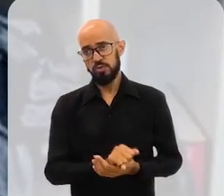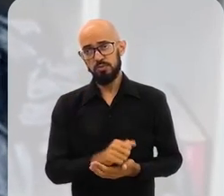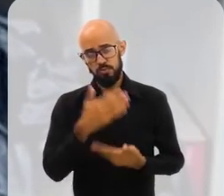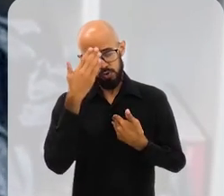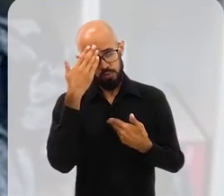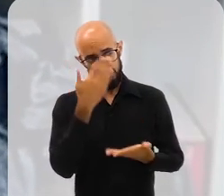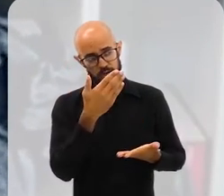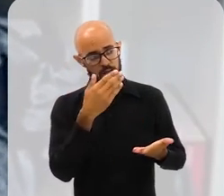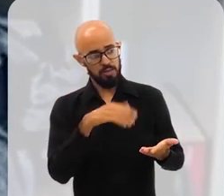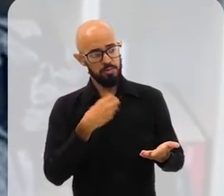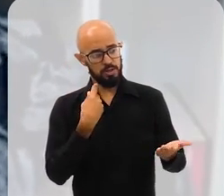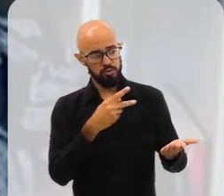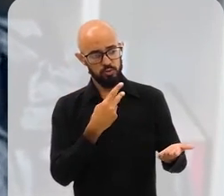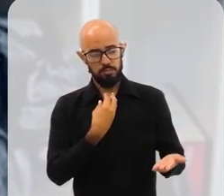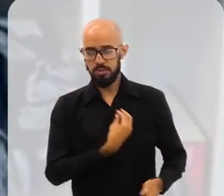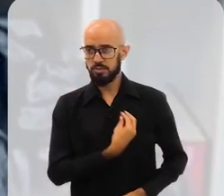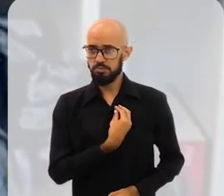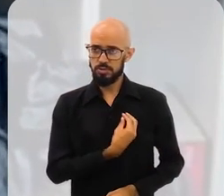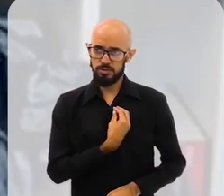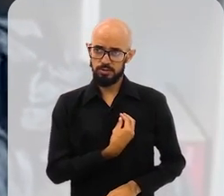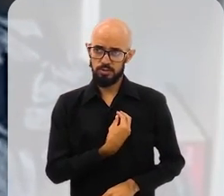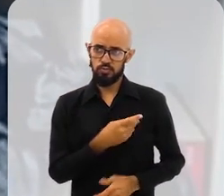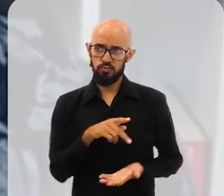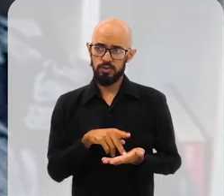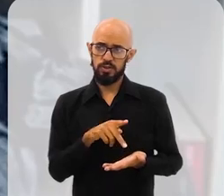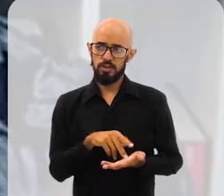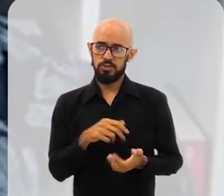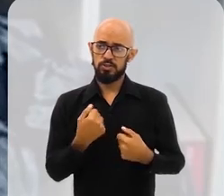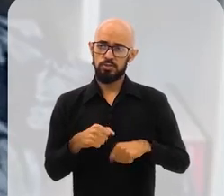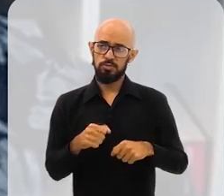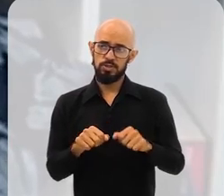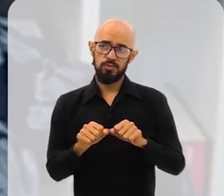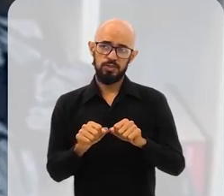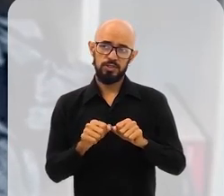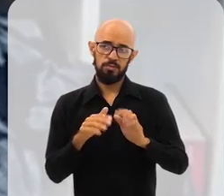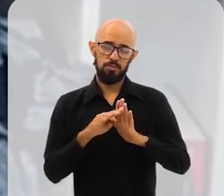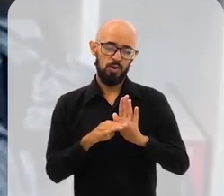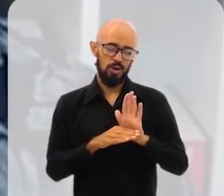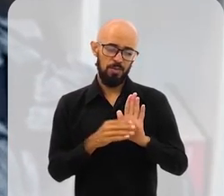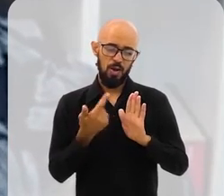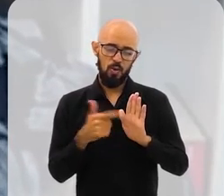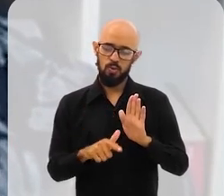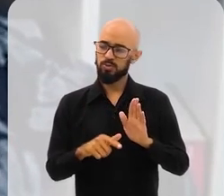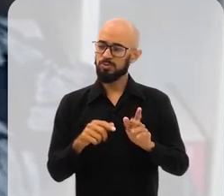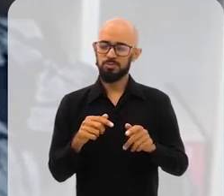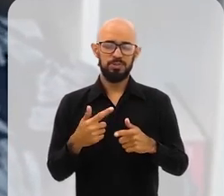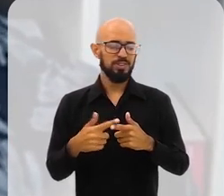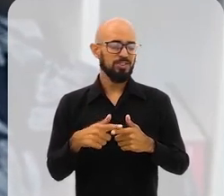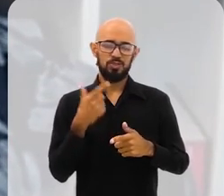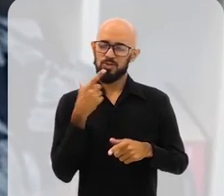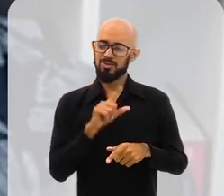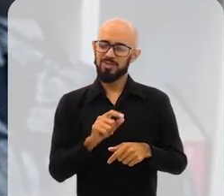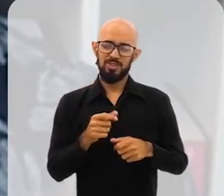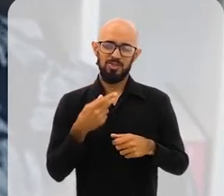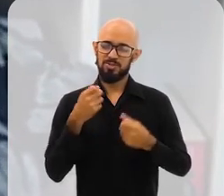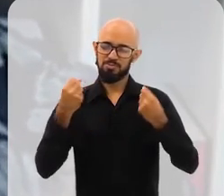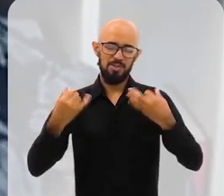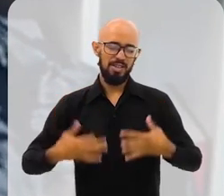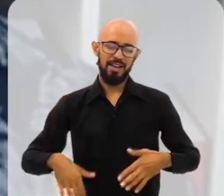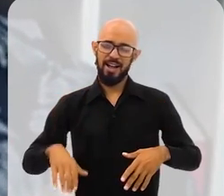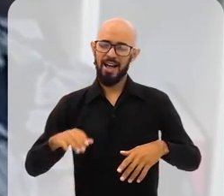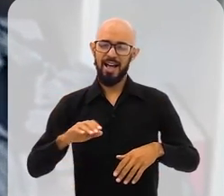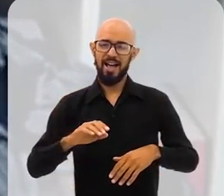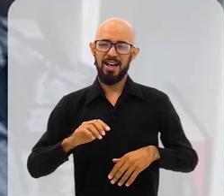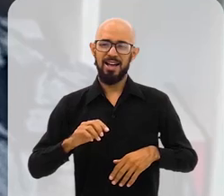grande público vendo Muito obrigado pela sua participação tem aumente nós vamos fazer outro programa porque eu não deu para tocar nem